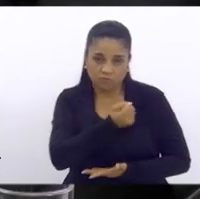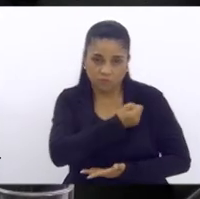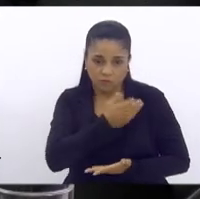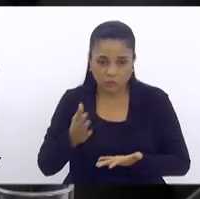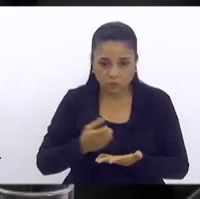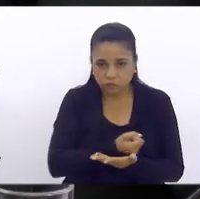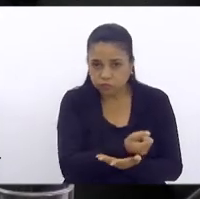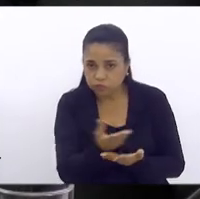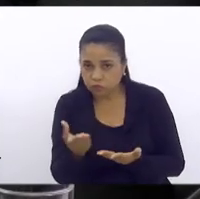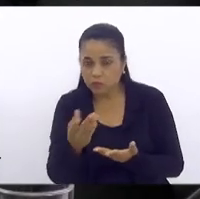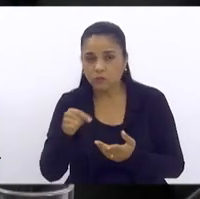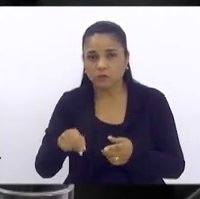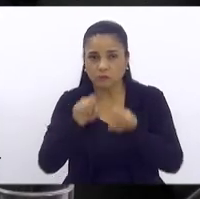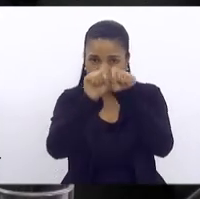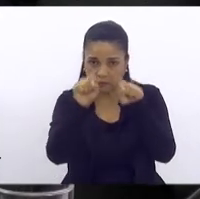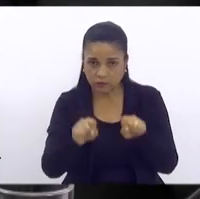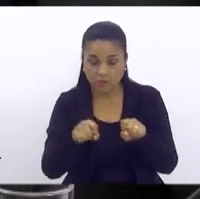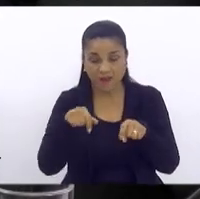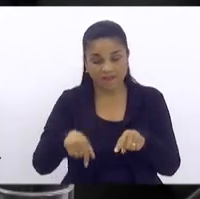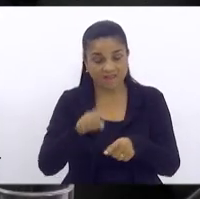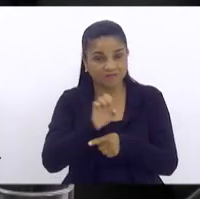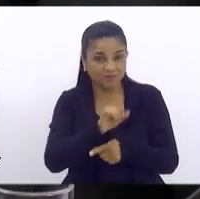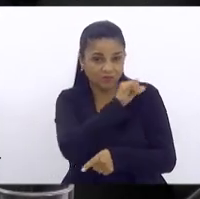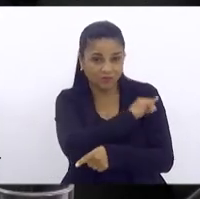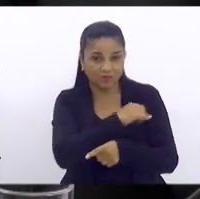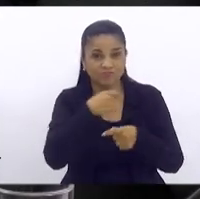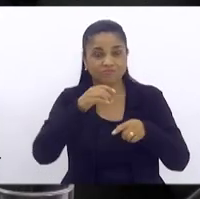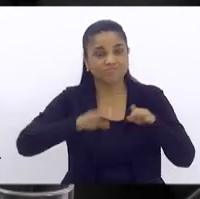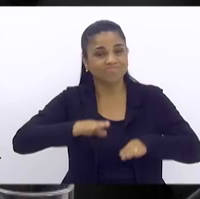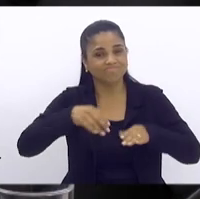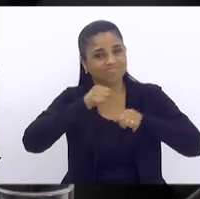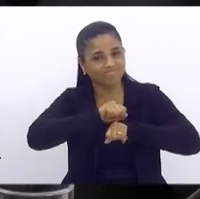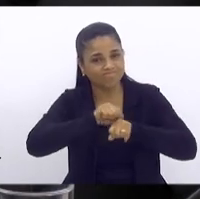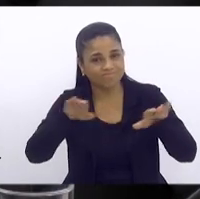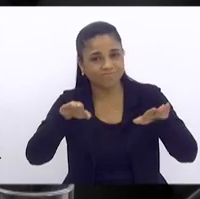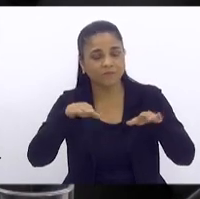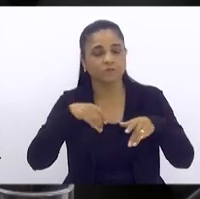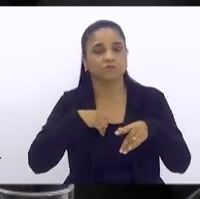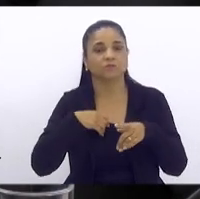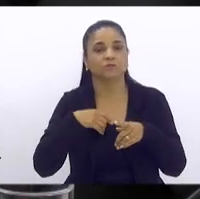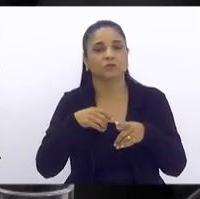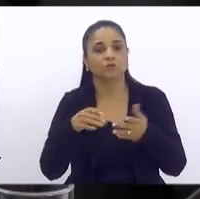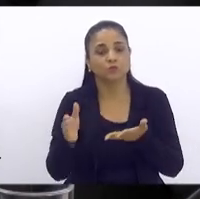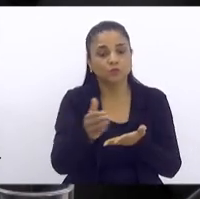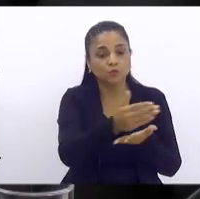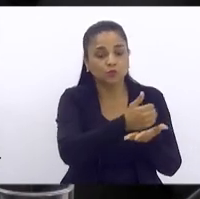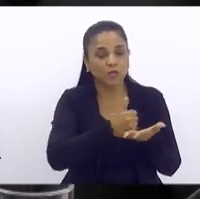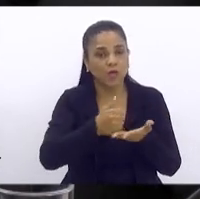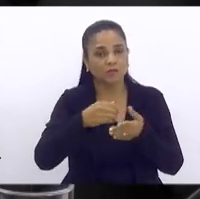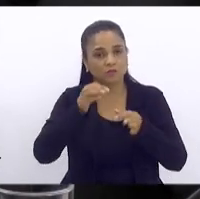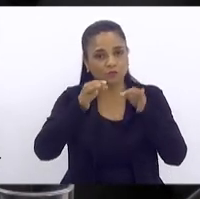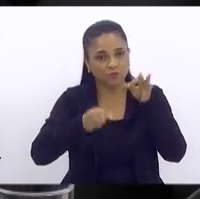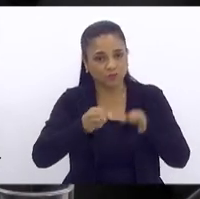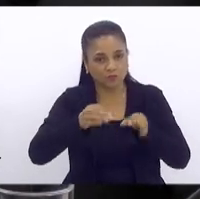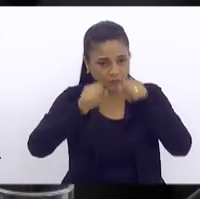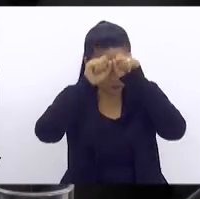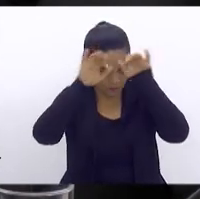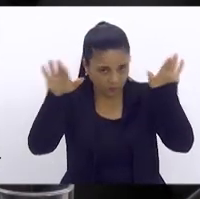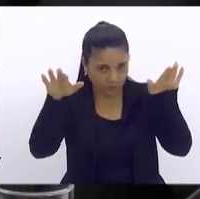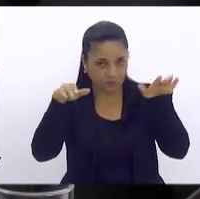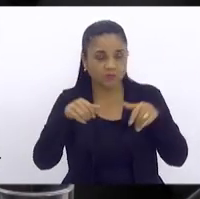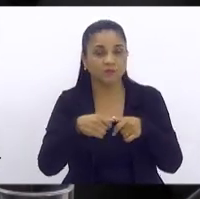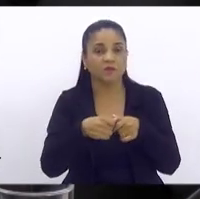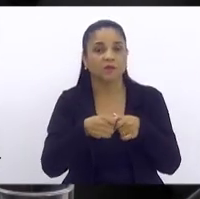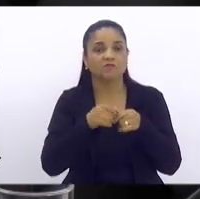efetividade do sistema. No Rio, depende de uma divulgação e um tratamento de dados do Tribunal de Justiça, porque é um número interno. Porque você